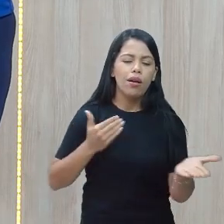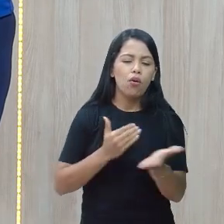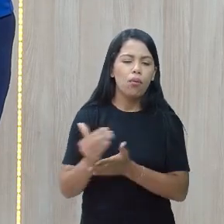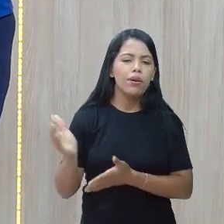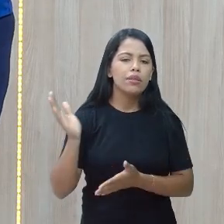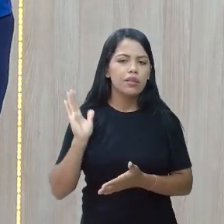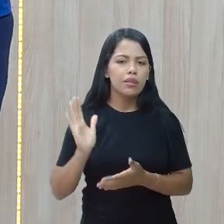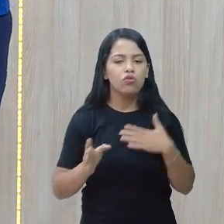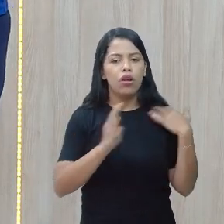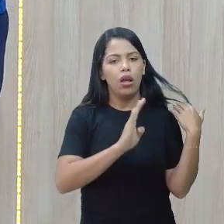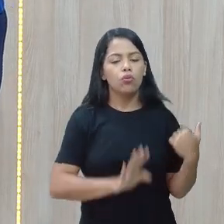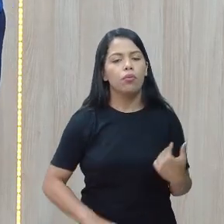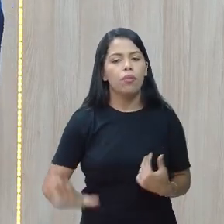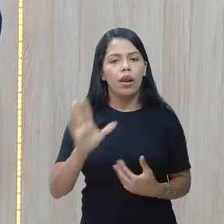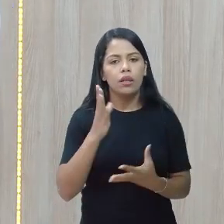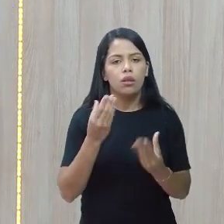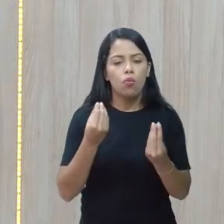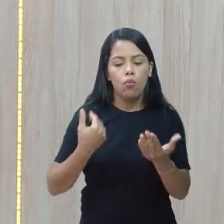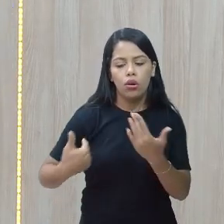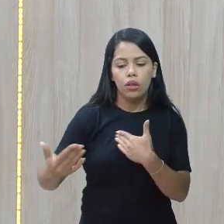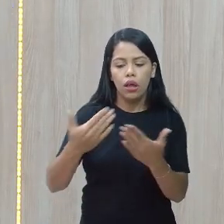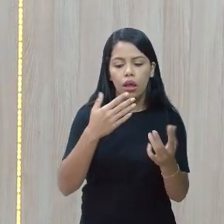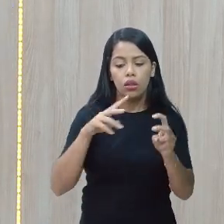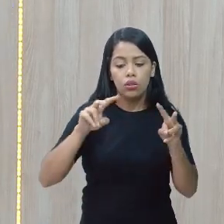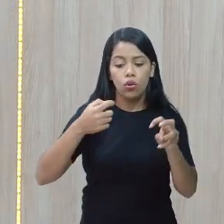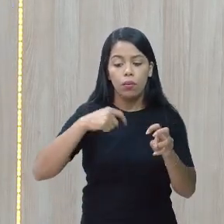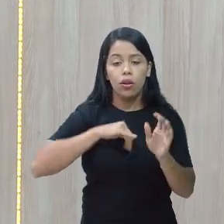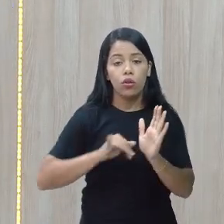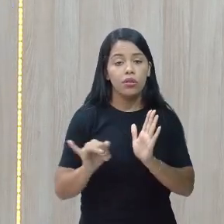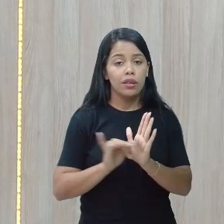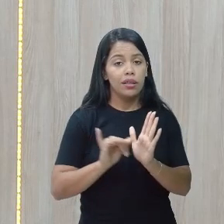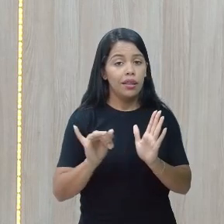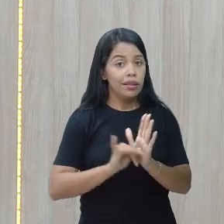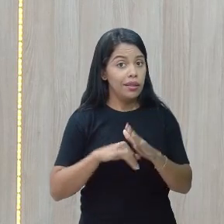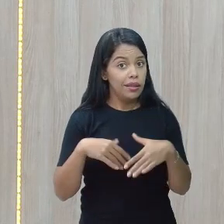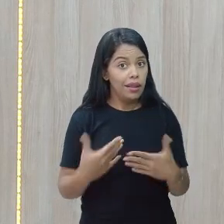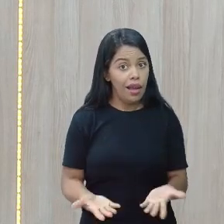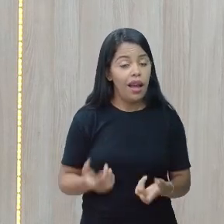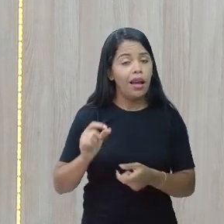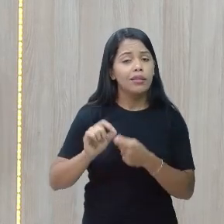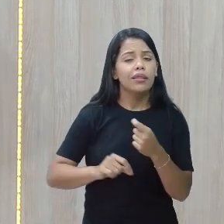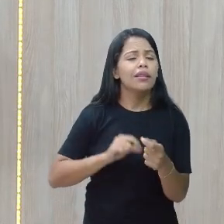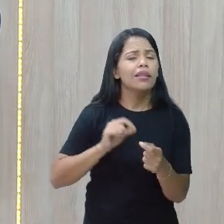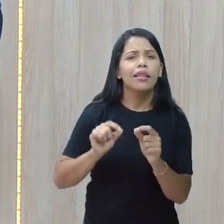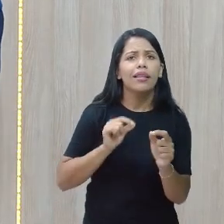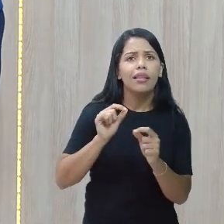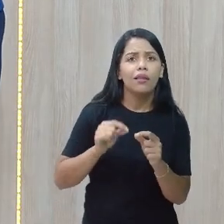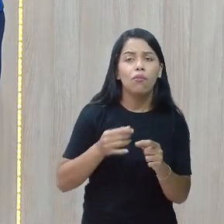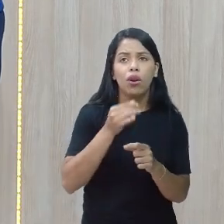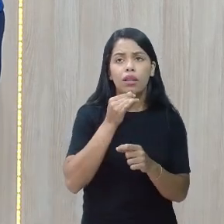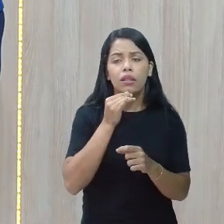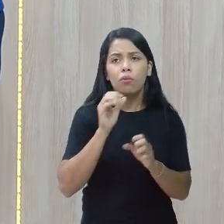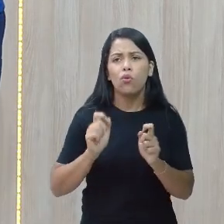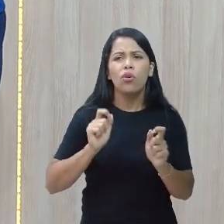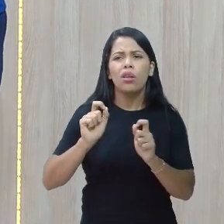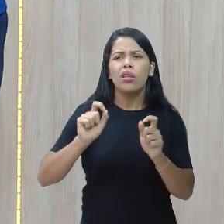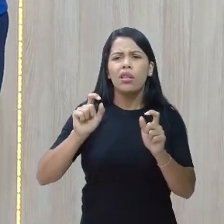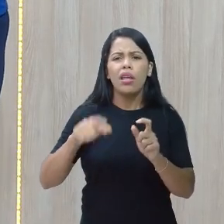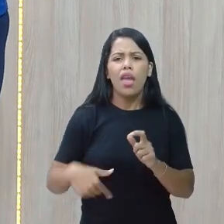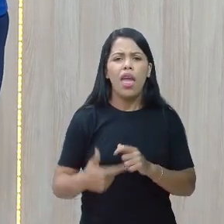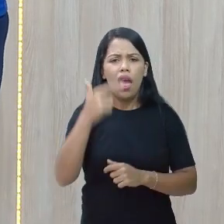de muita discussão sobre a nossa identidade, né? Quem éramos nós